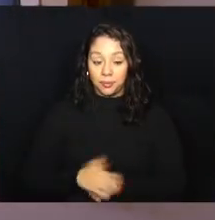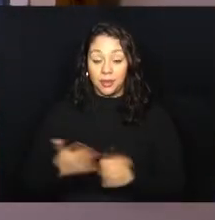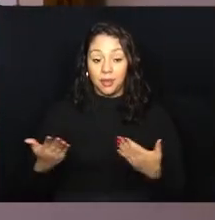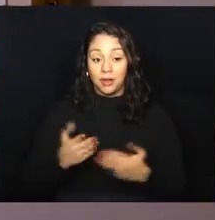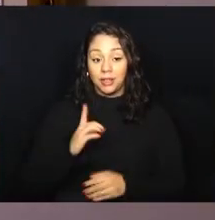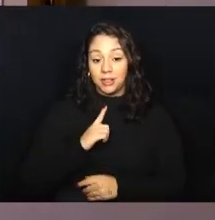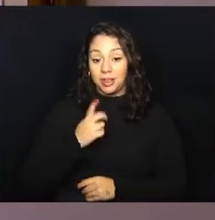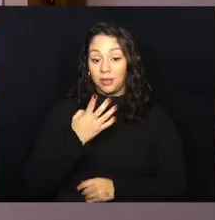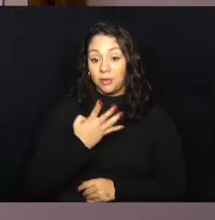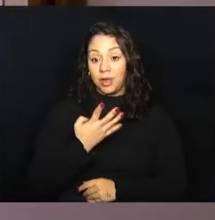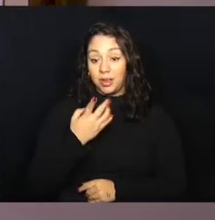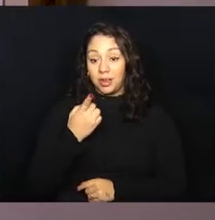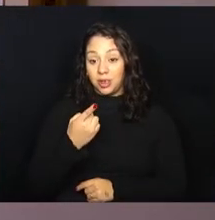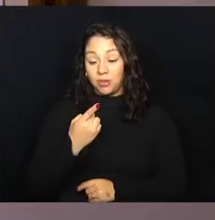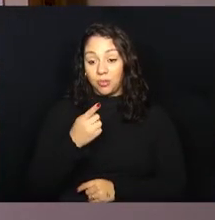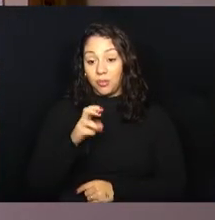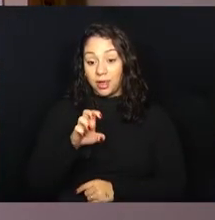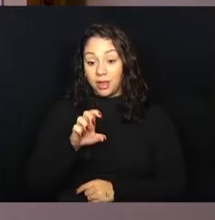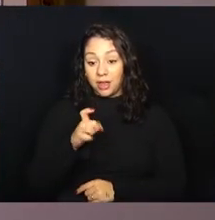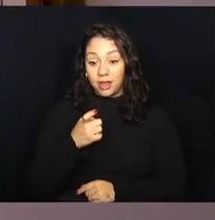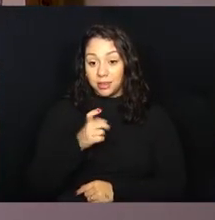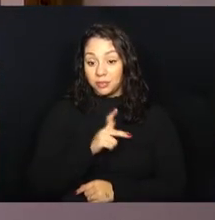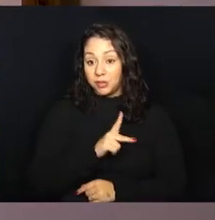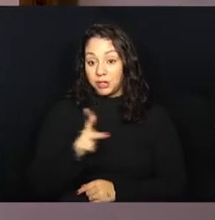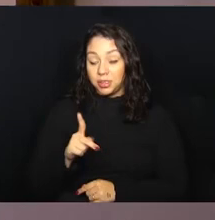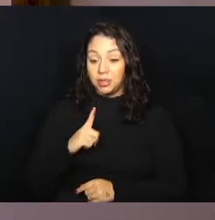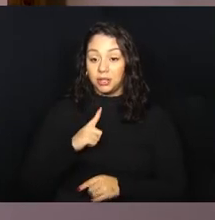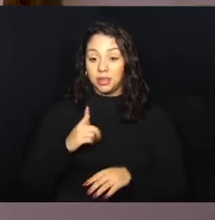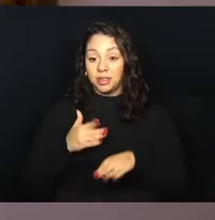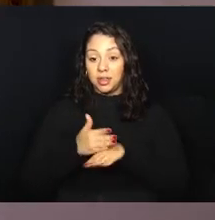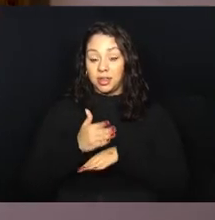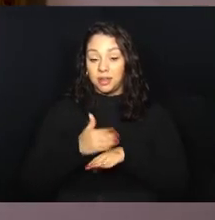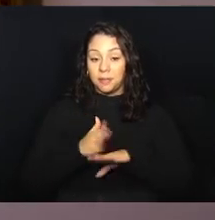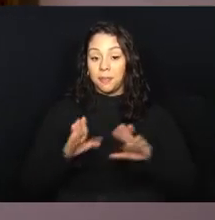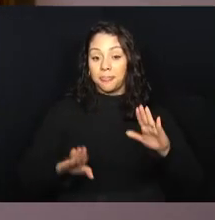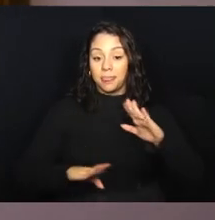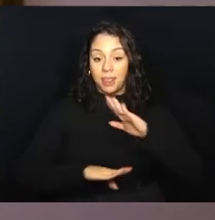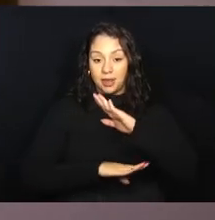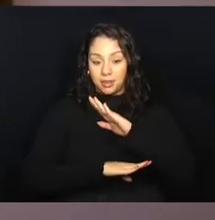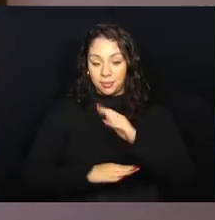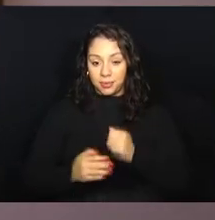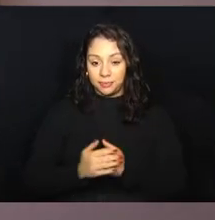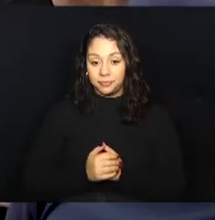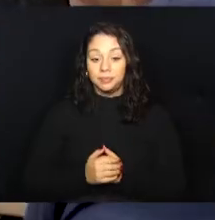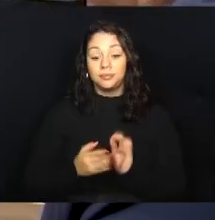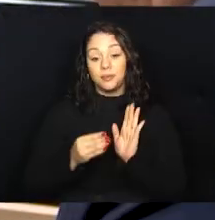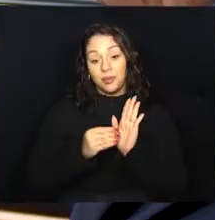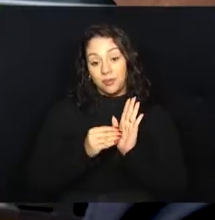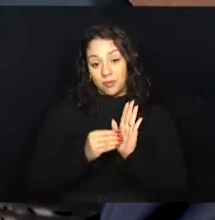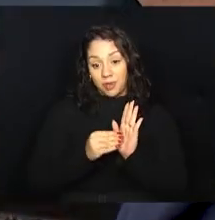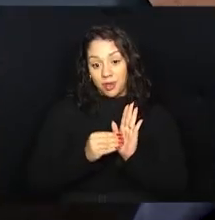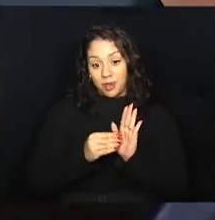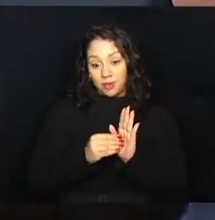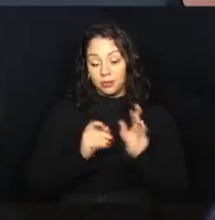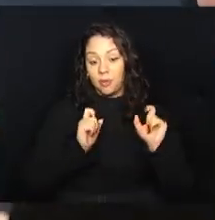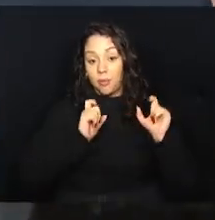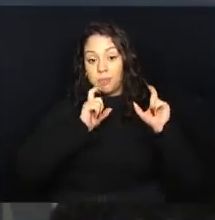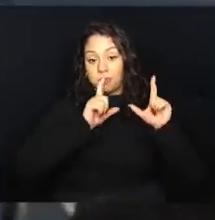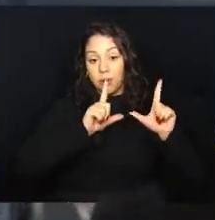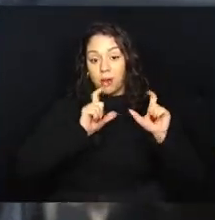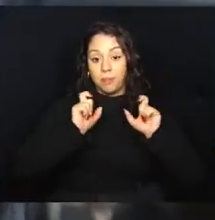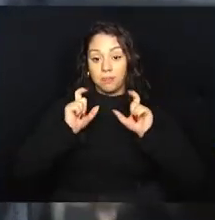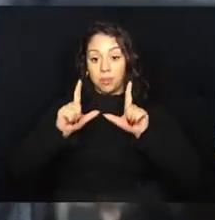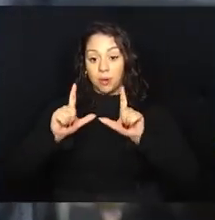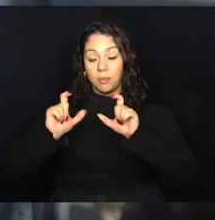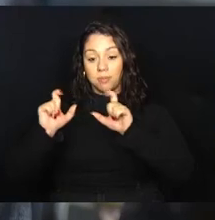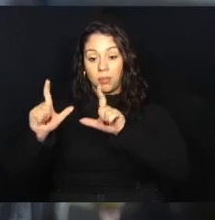galeria tem agora 41 ex-presidentes que já fazem parte da história da Câmara Municipal de Campinas Ainda faltam ser